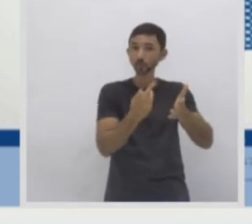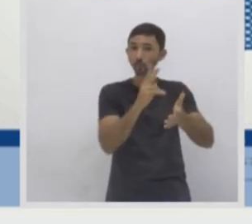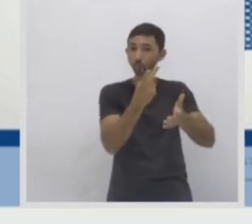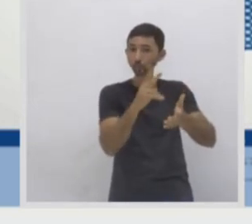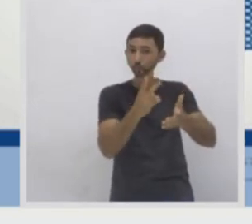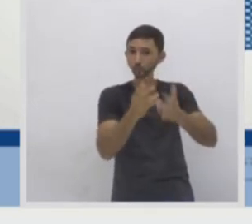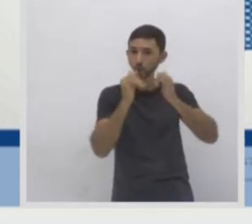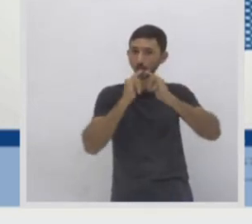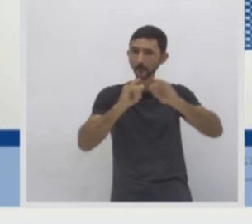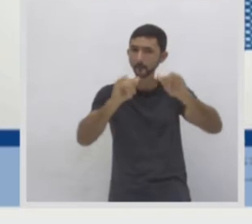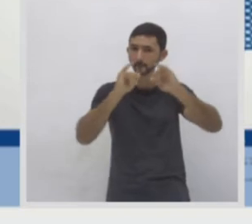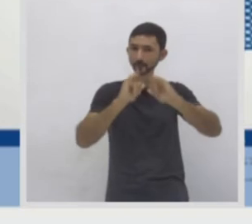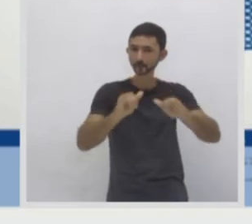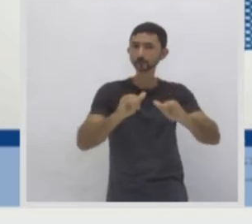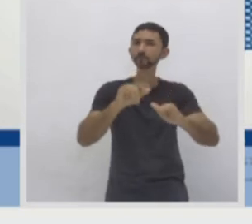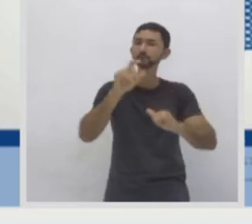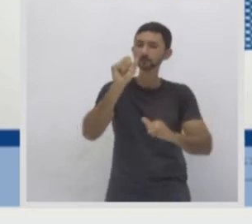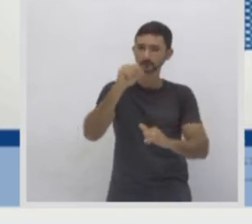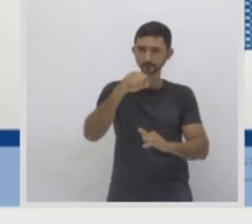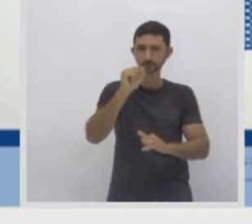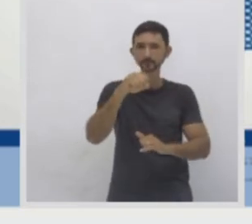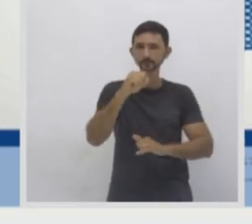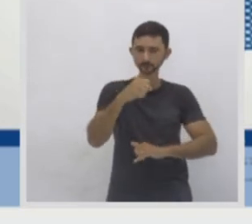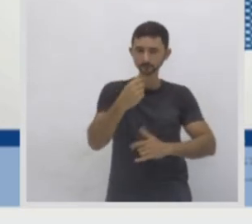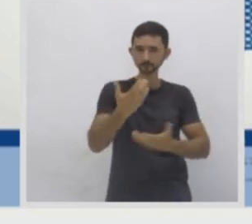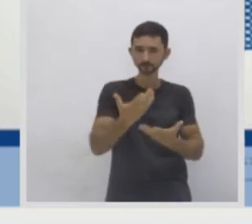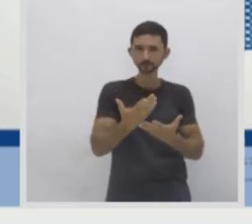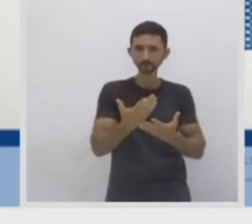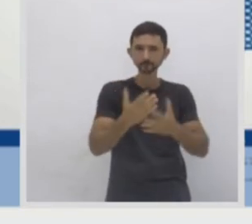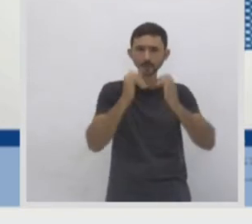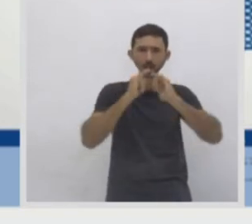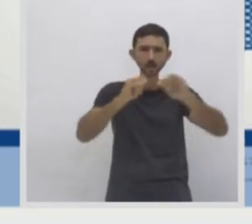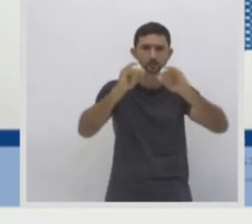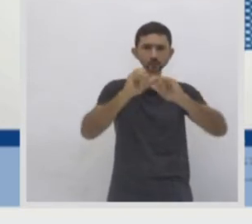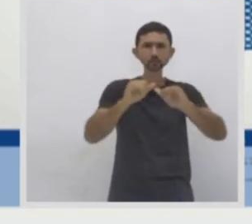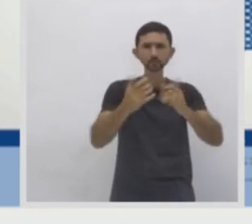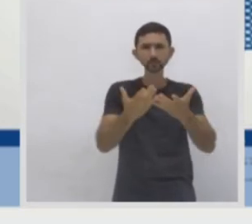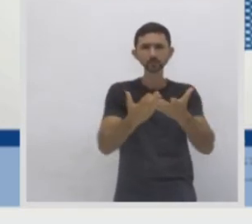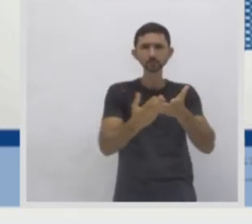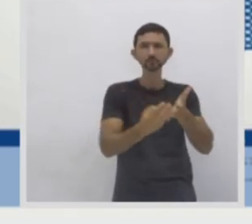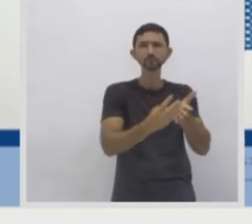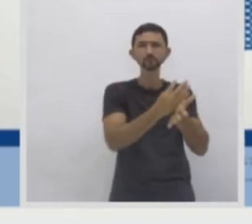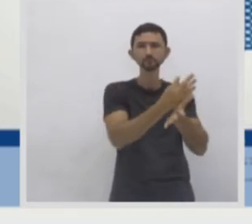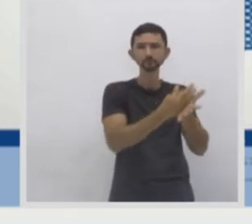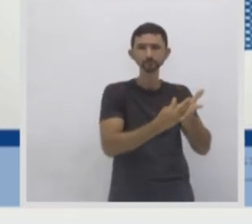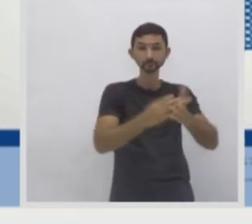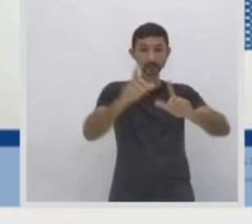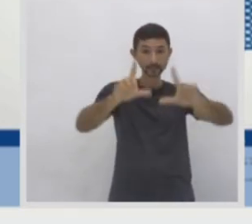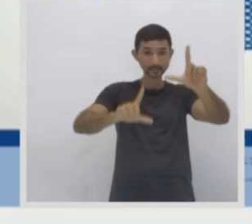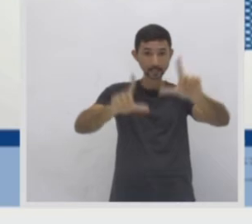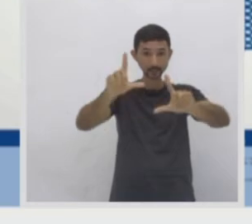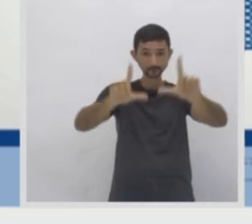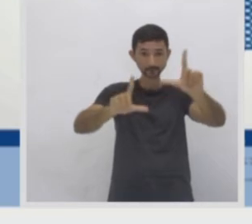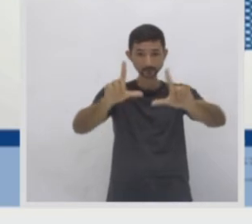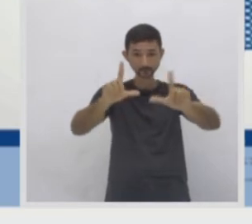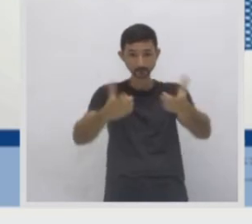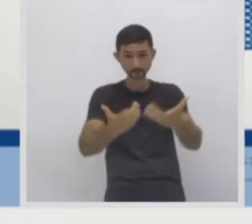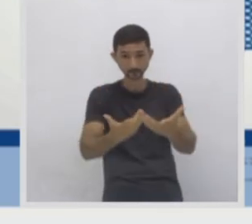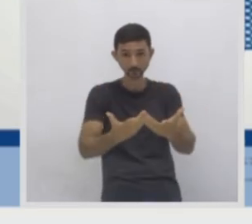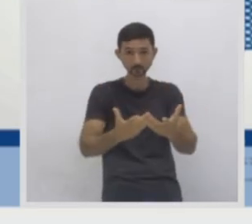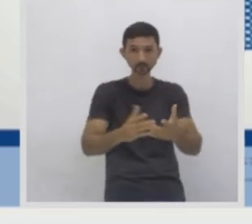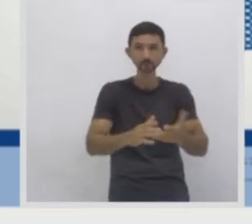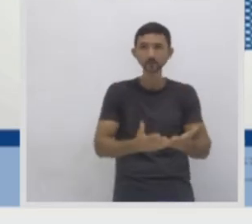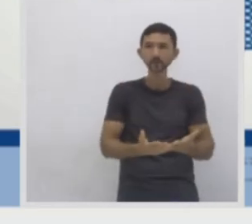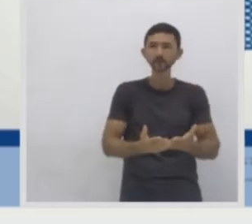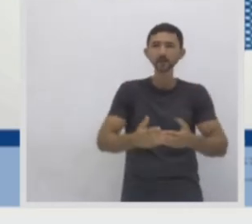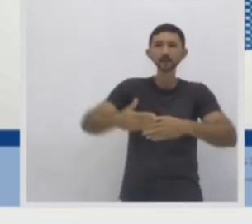propaganda, porque a propaganda ela pode se dar nos meios televisivos, quando nós